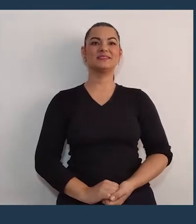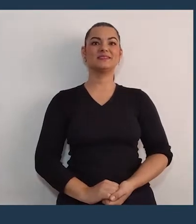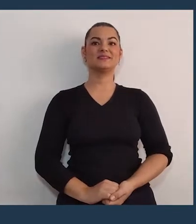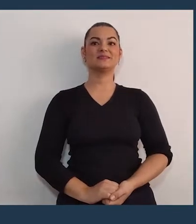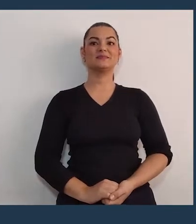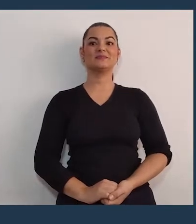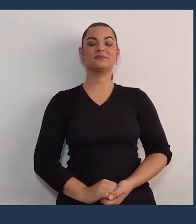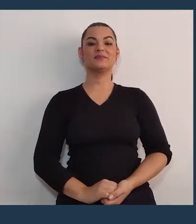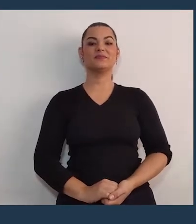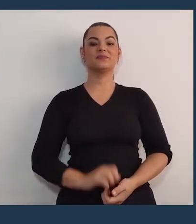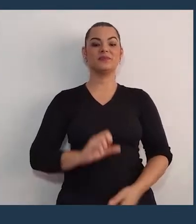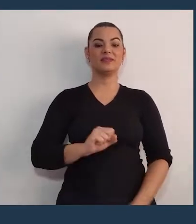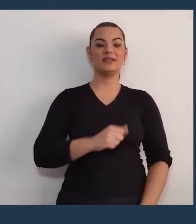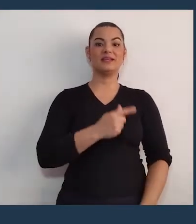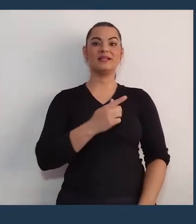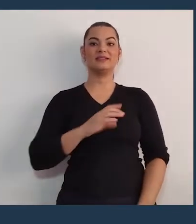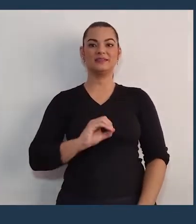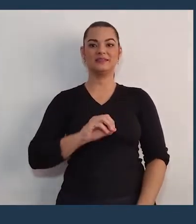Parque São Miguel,